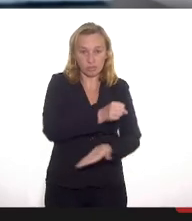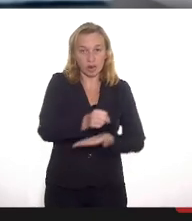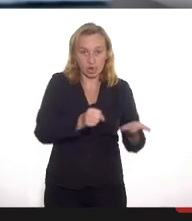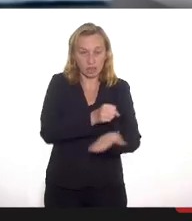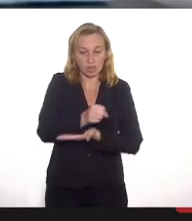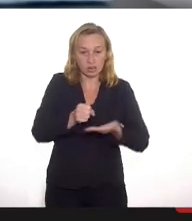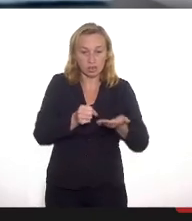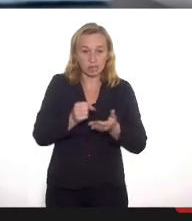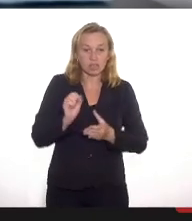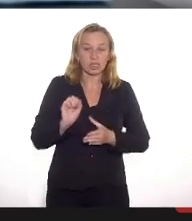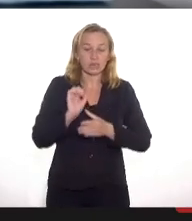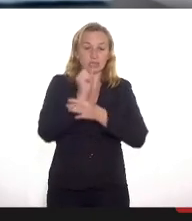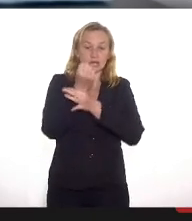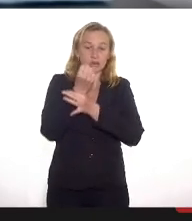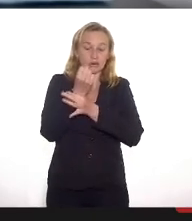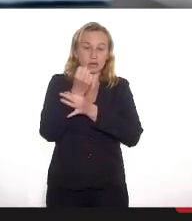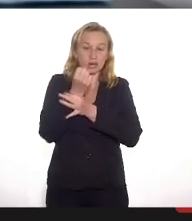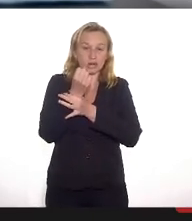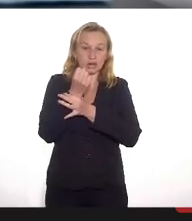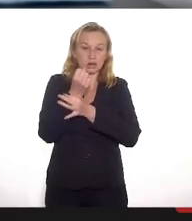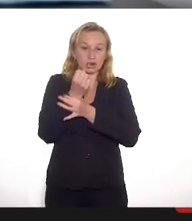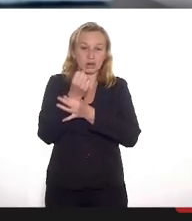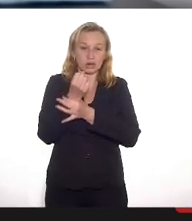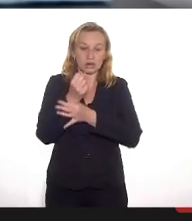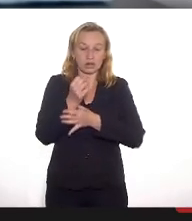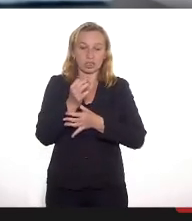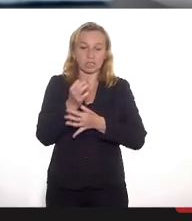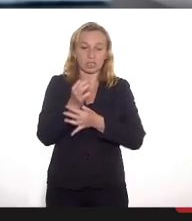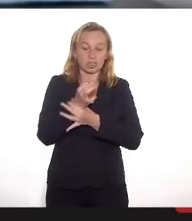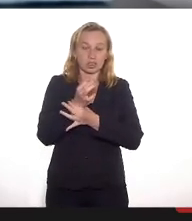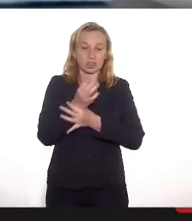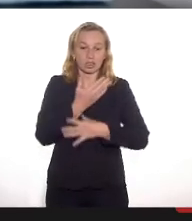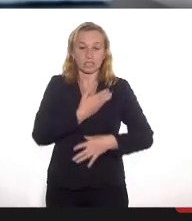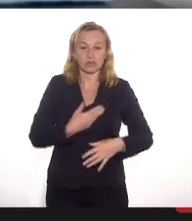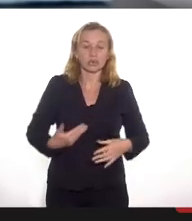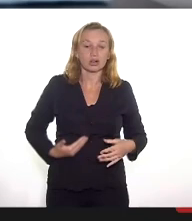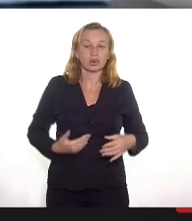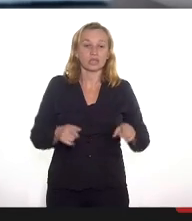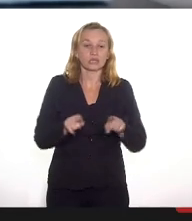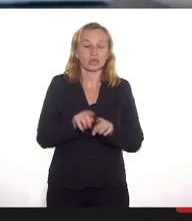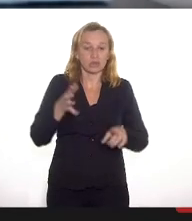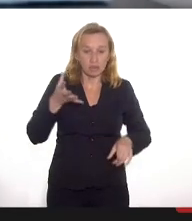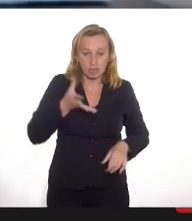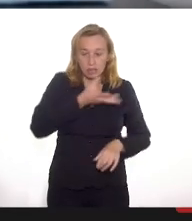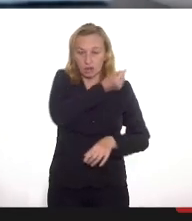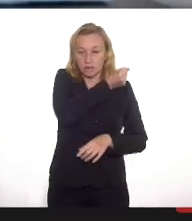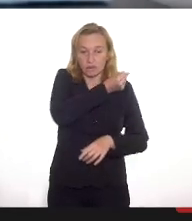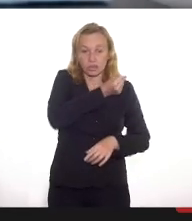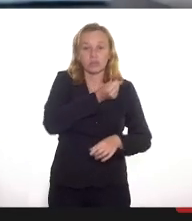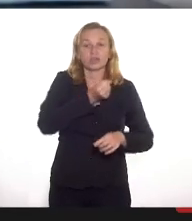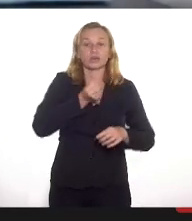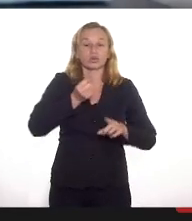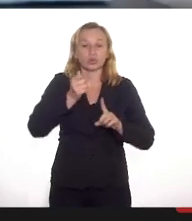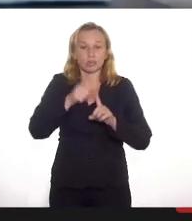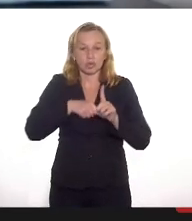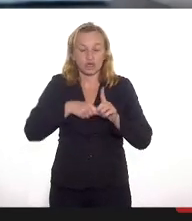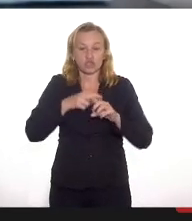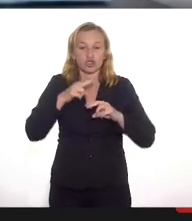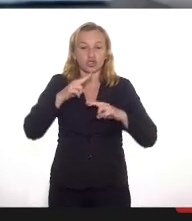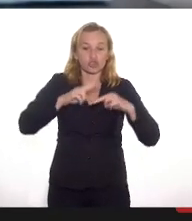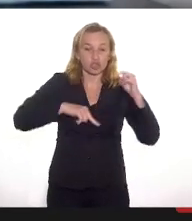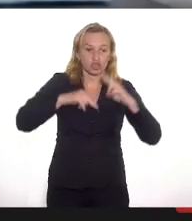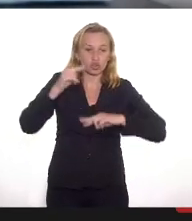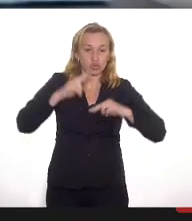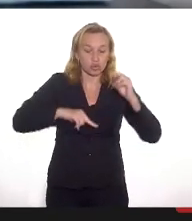forças de segurança eo salvamento e a gente entraria também ainda no mês de junho